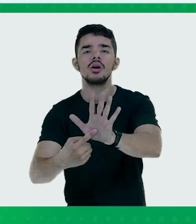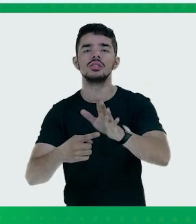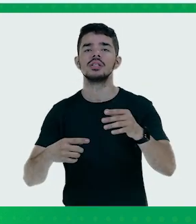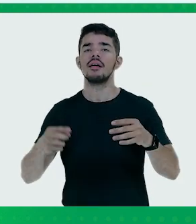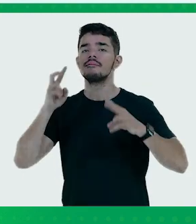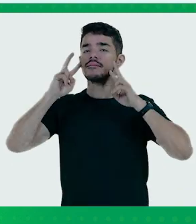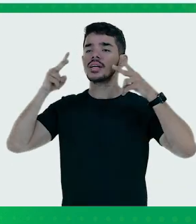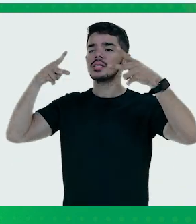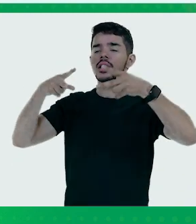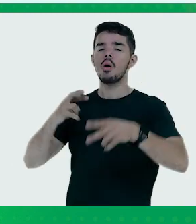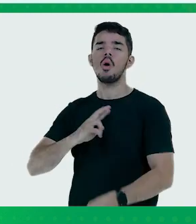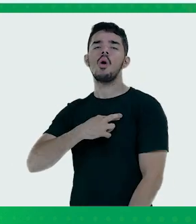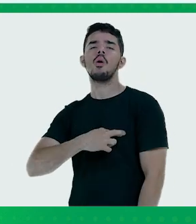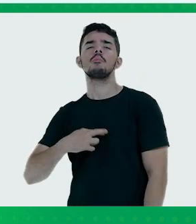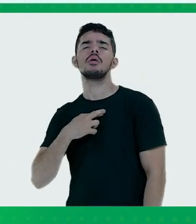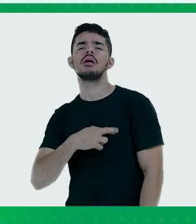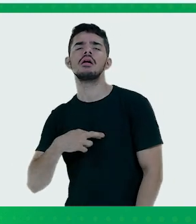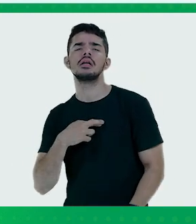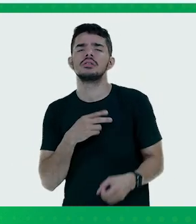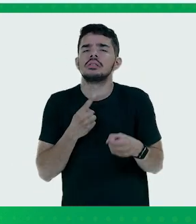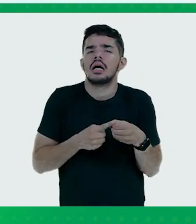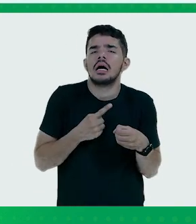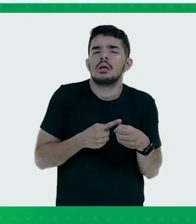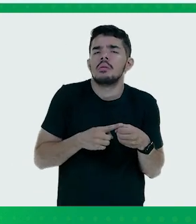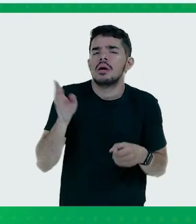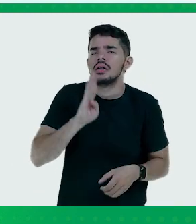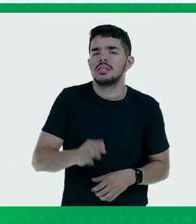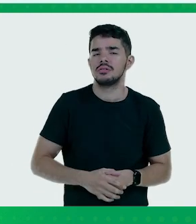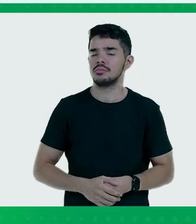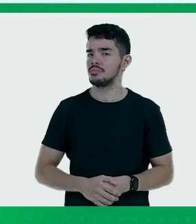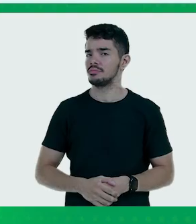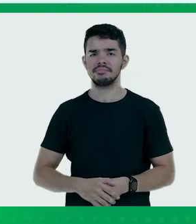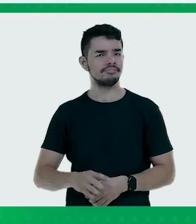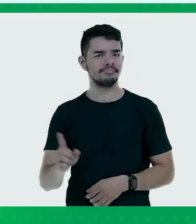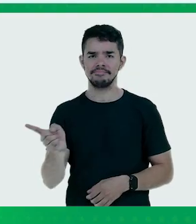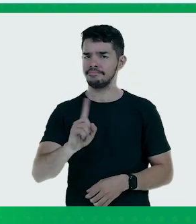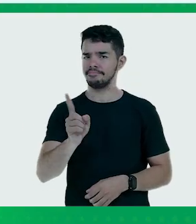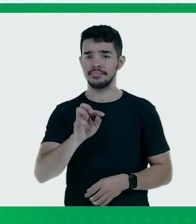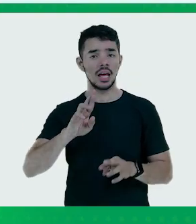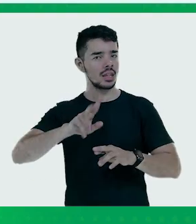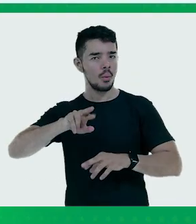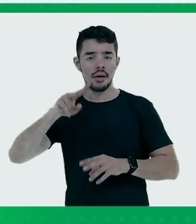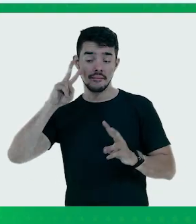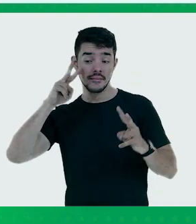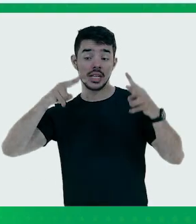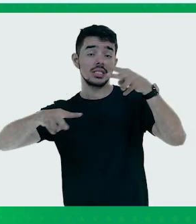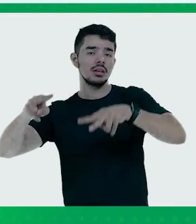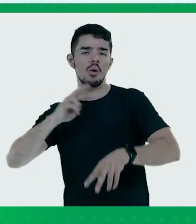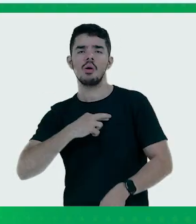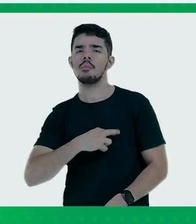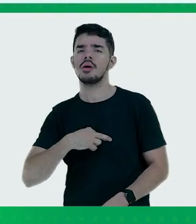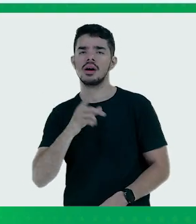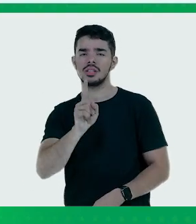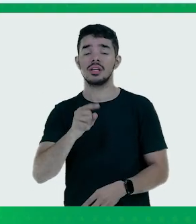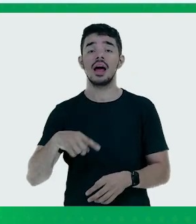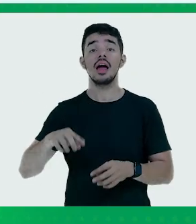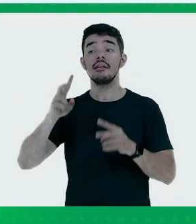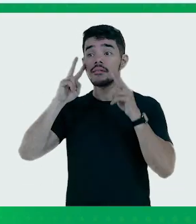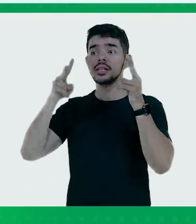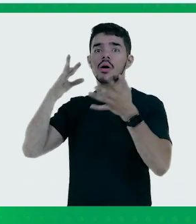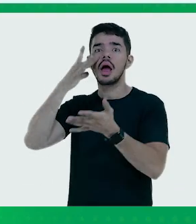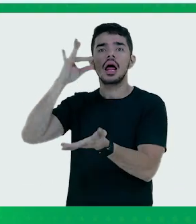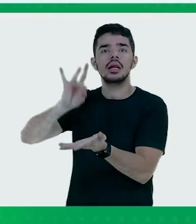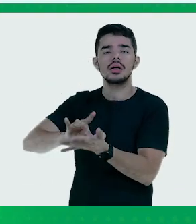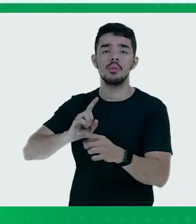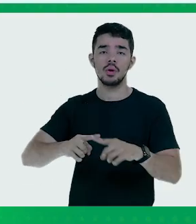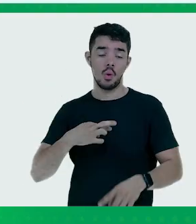romântica idealizada do interior brasileiro. Na verdade, não é uma visão romântica, é uma visão mais realista,